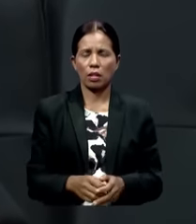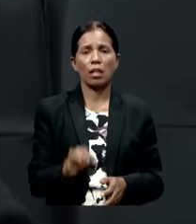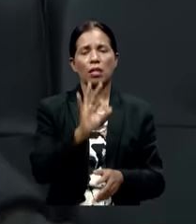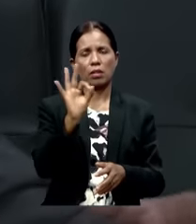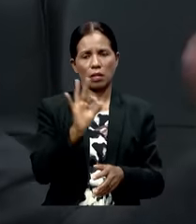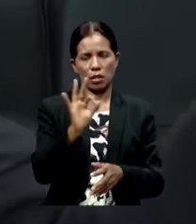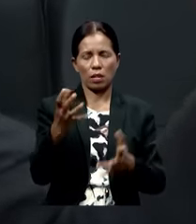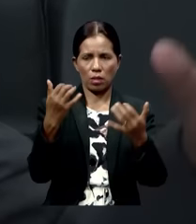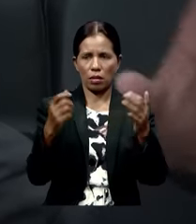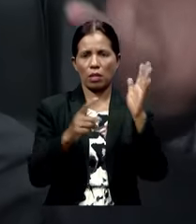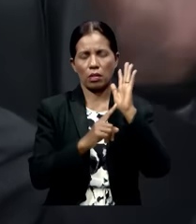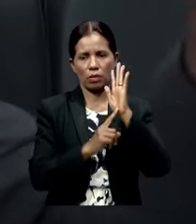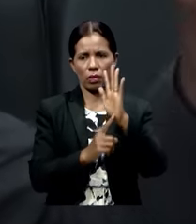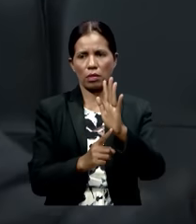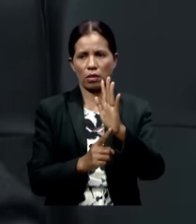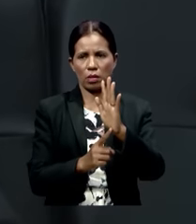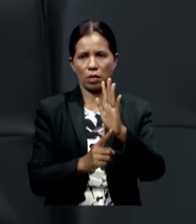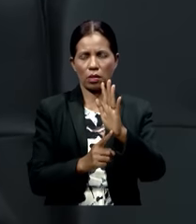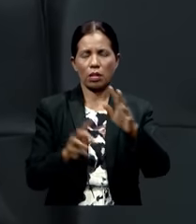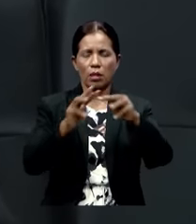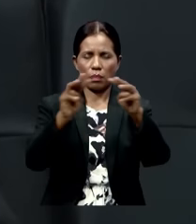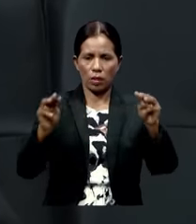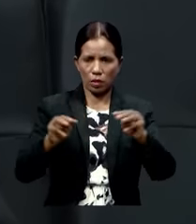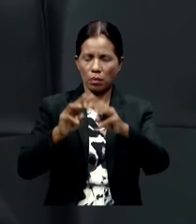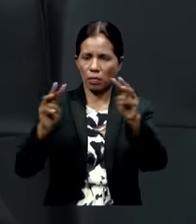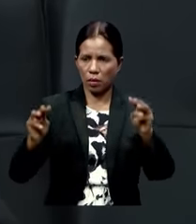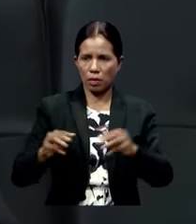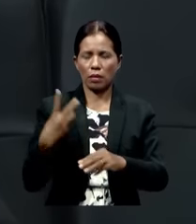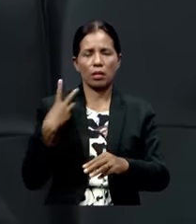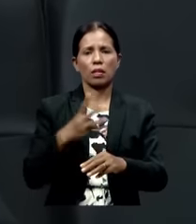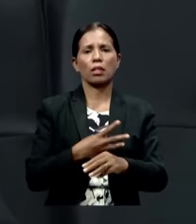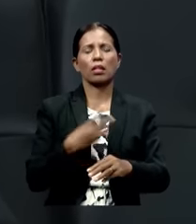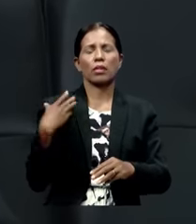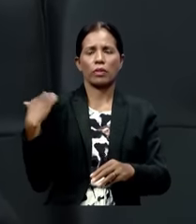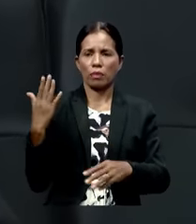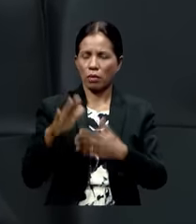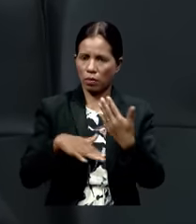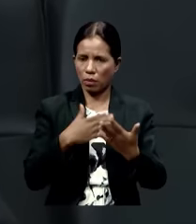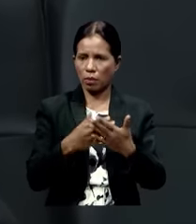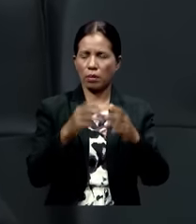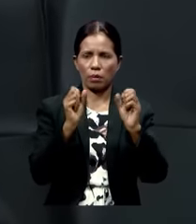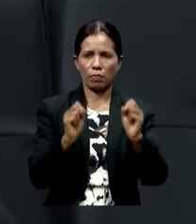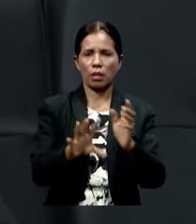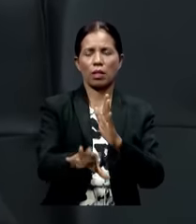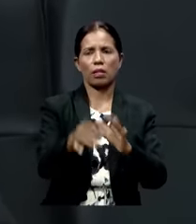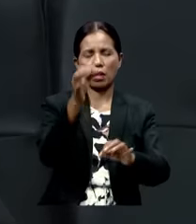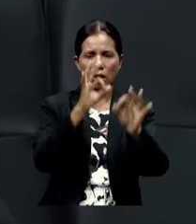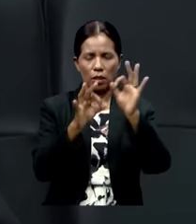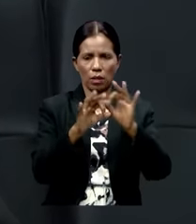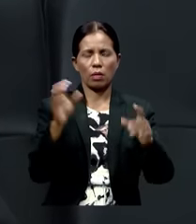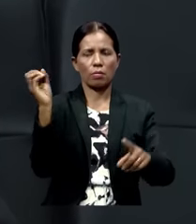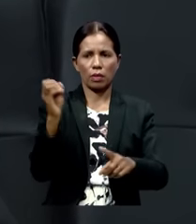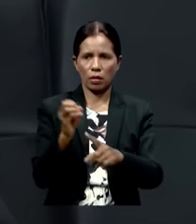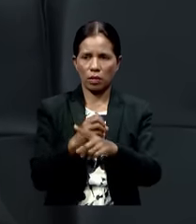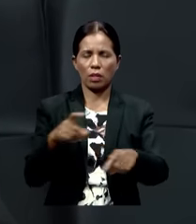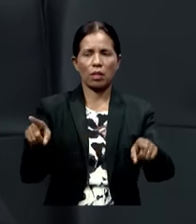agora publica ona ia cada município atun ne itane jovem sira bele retan fila fale oportunidade